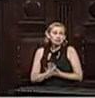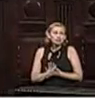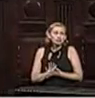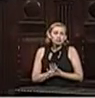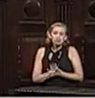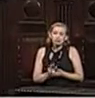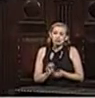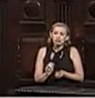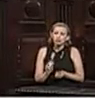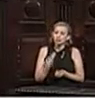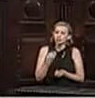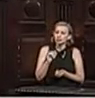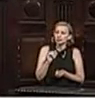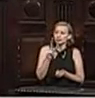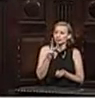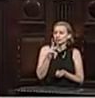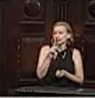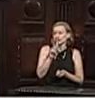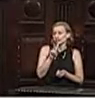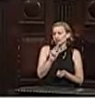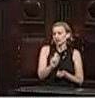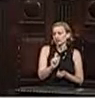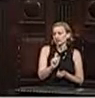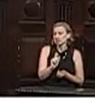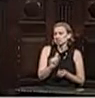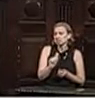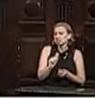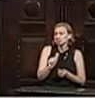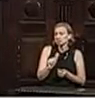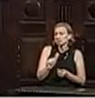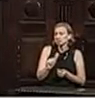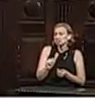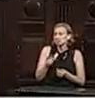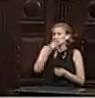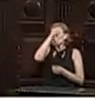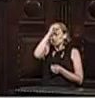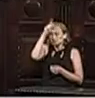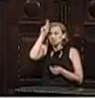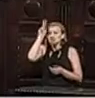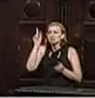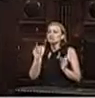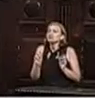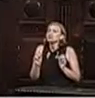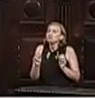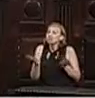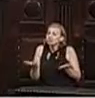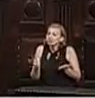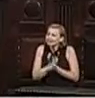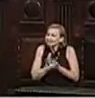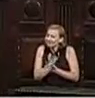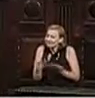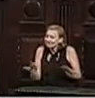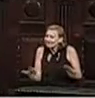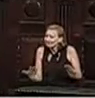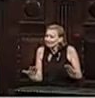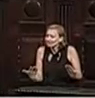IPVA, e a prefeitura? Nós não estamos dando isenção de nada, de nada.